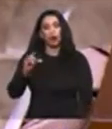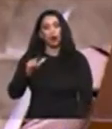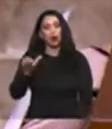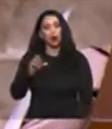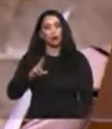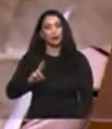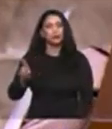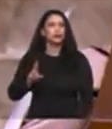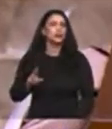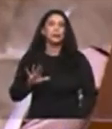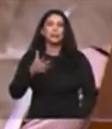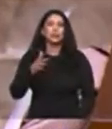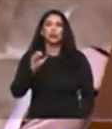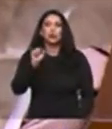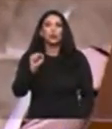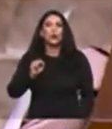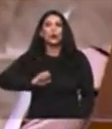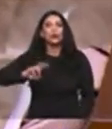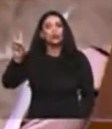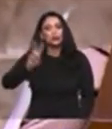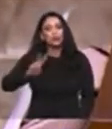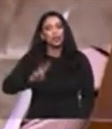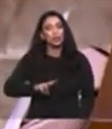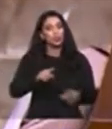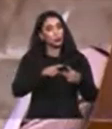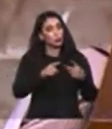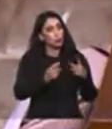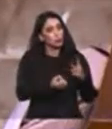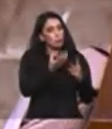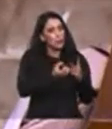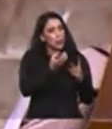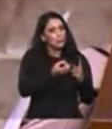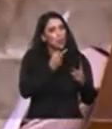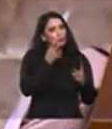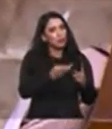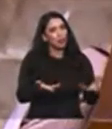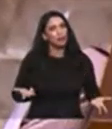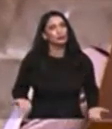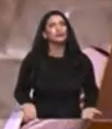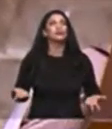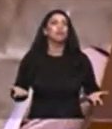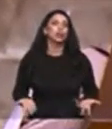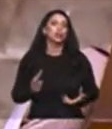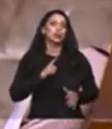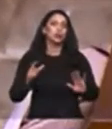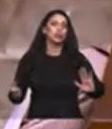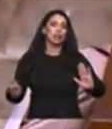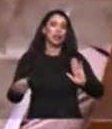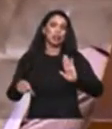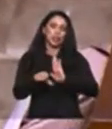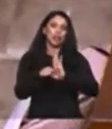8 oportunidades, segundo narrado por esses colaboradores premiados. No que atinge ao delito de pertinência à